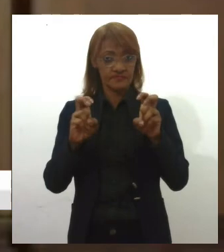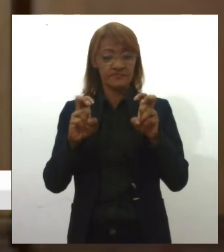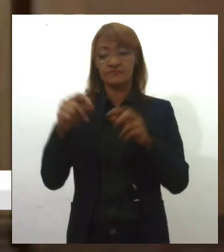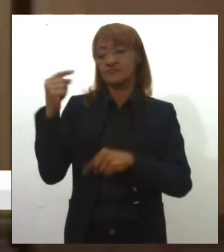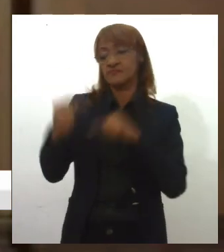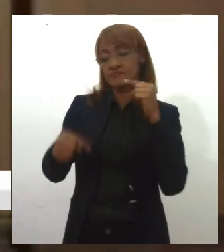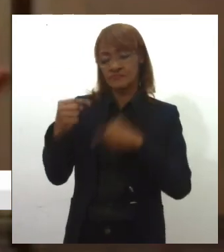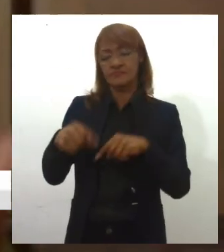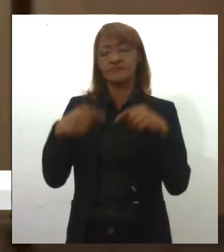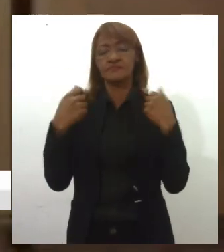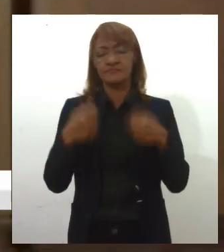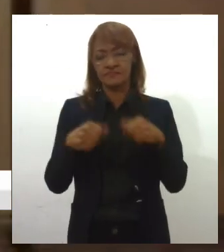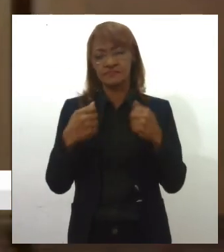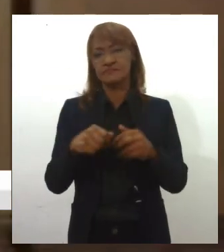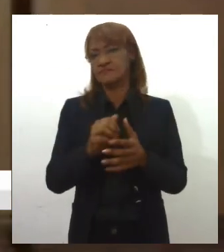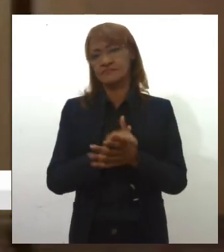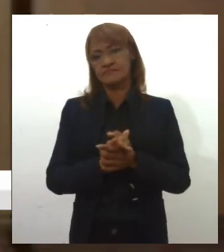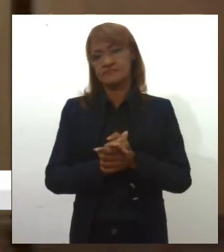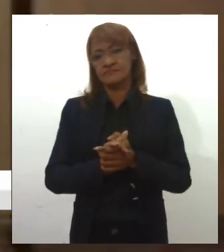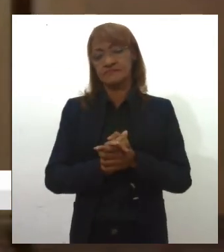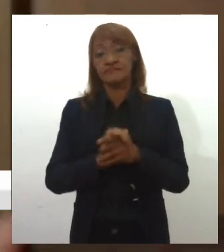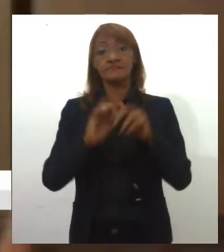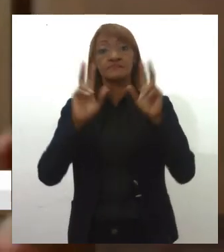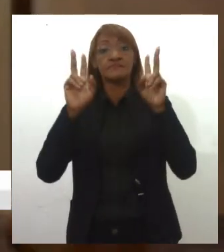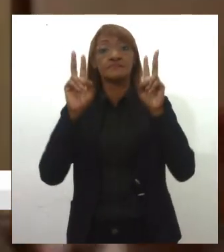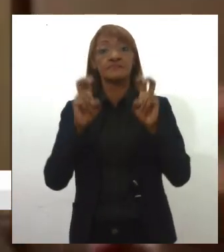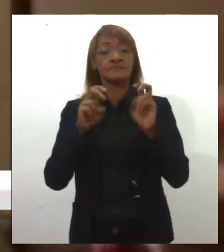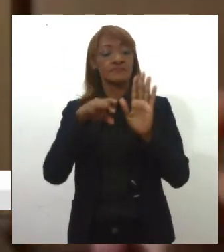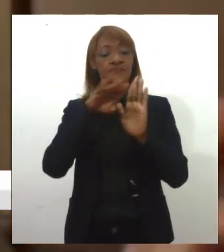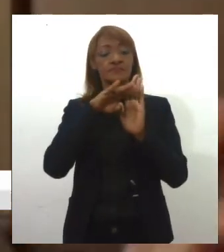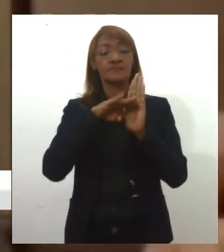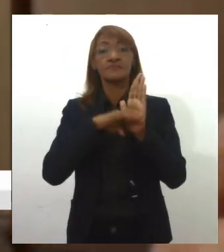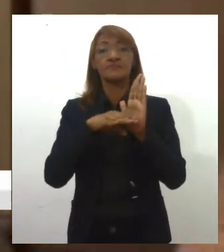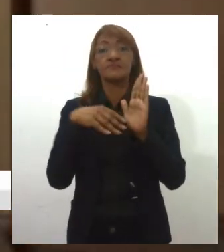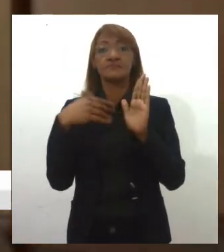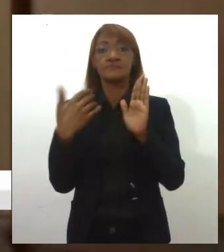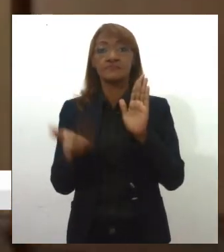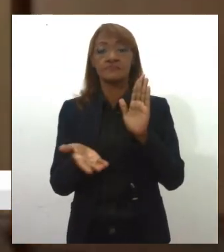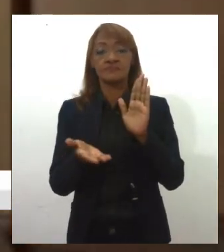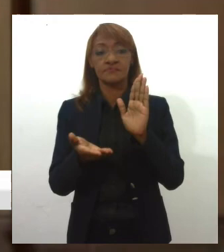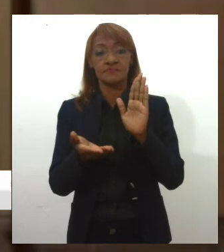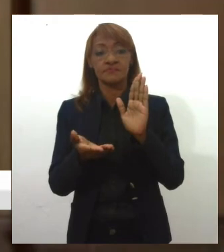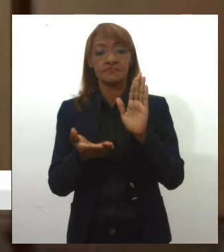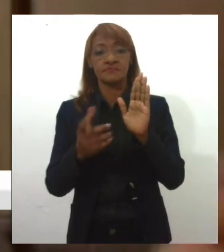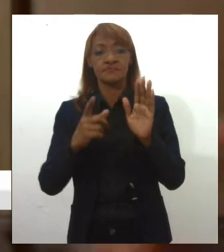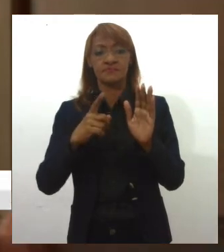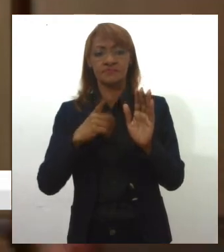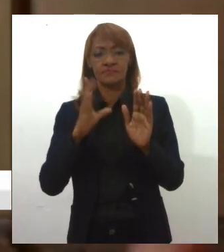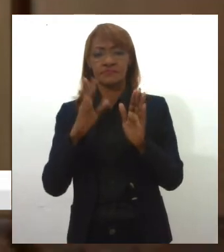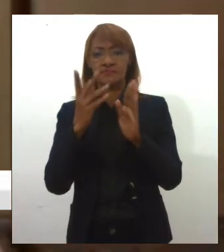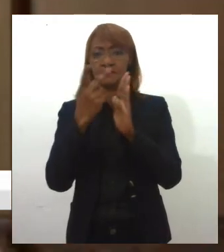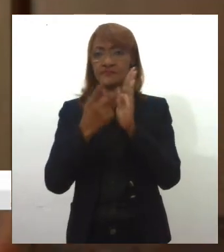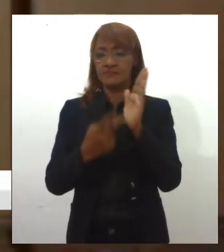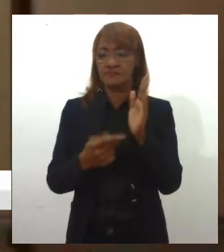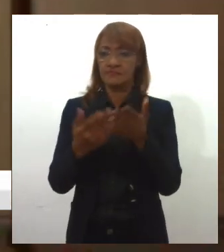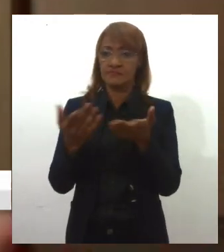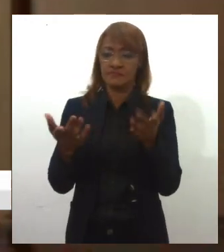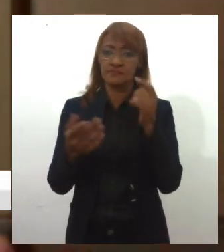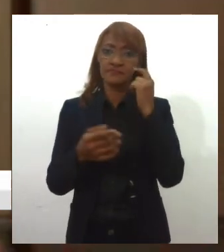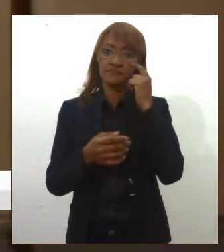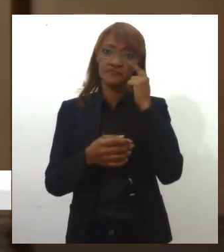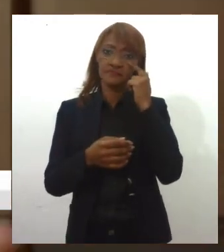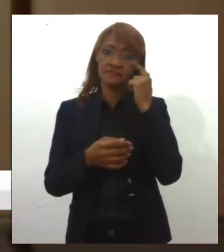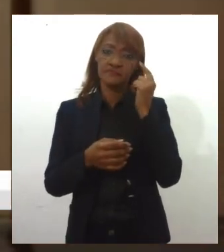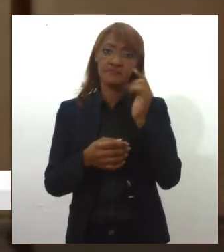discutido, é um tema que precisa estar na pauta. Nós temos uma PL aí que acabou